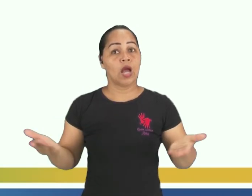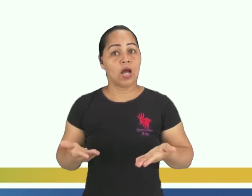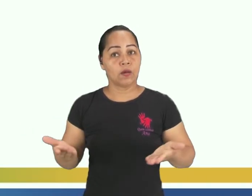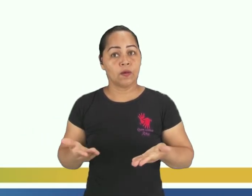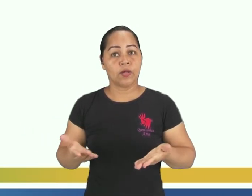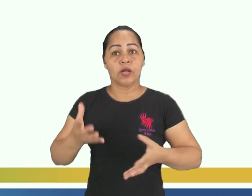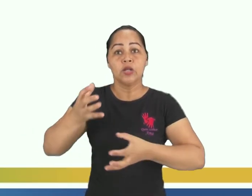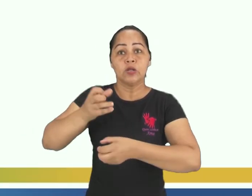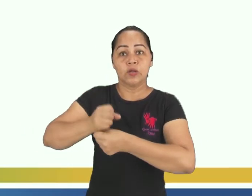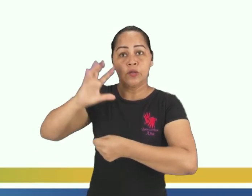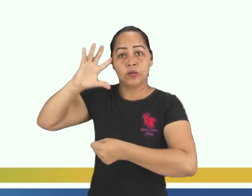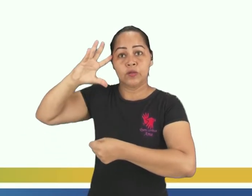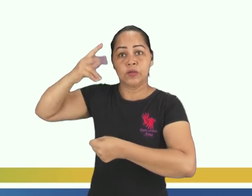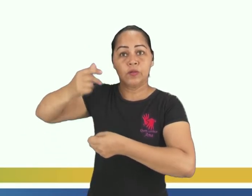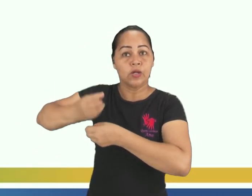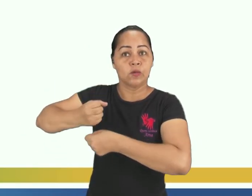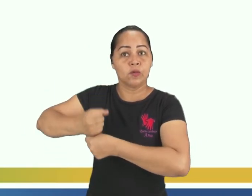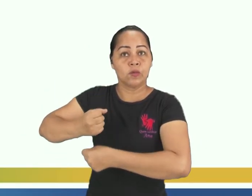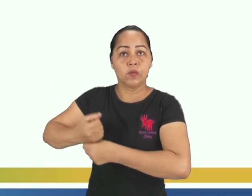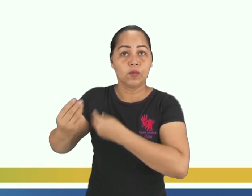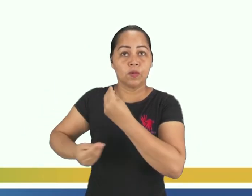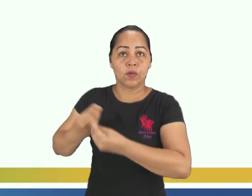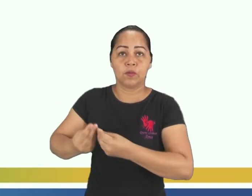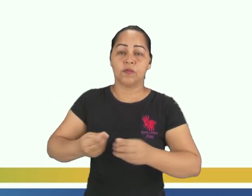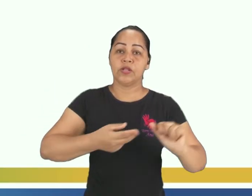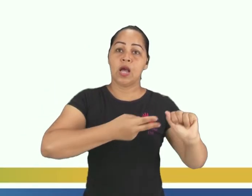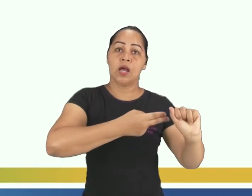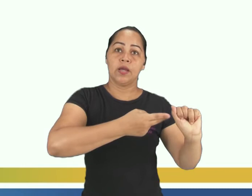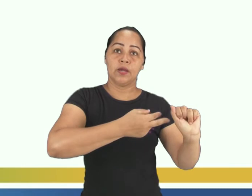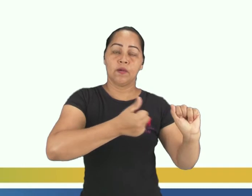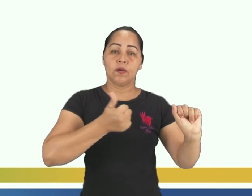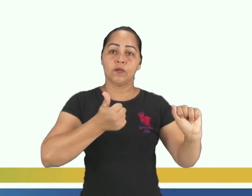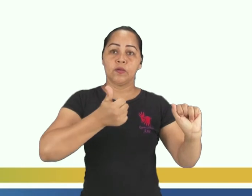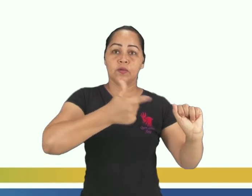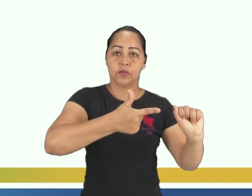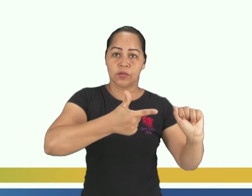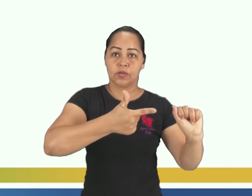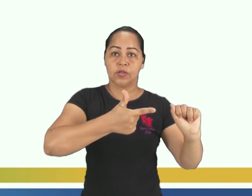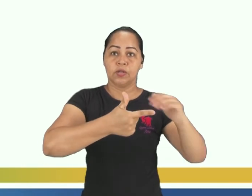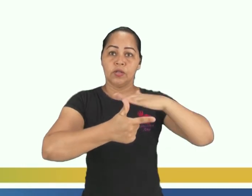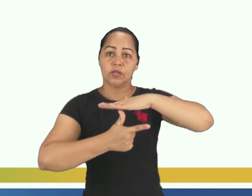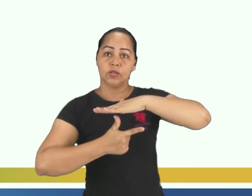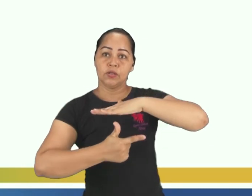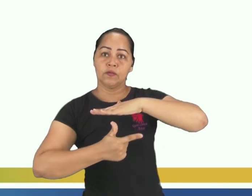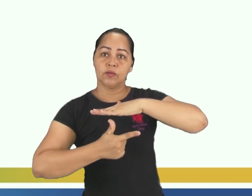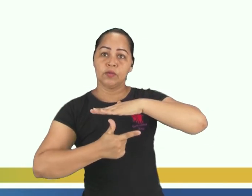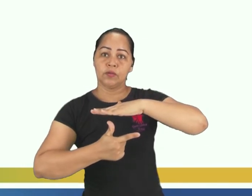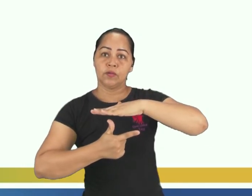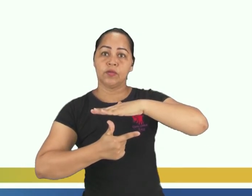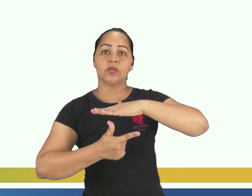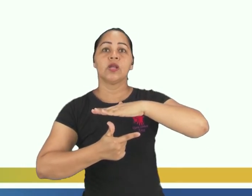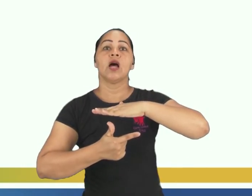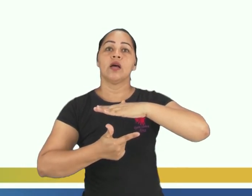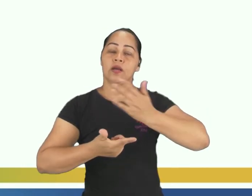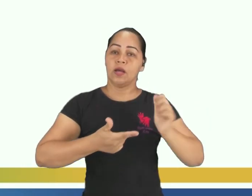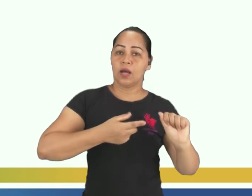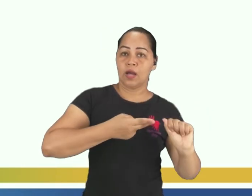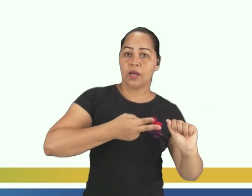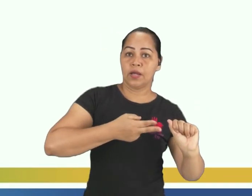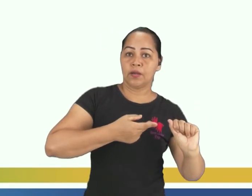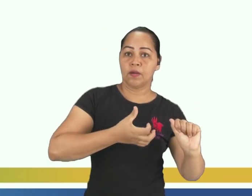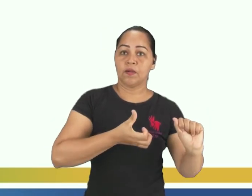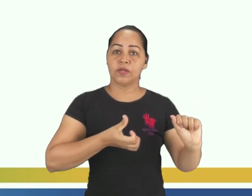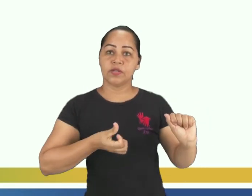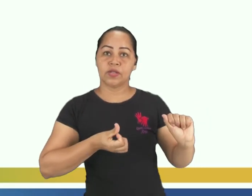3, teremos 12. E 12 dividido para 2 será igual a 6. Se você